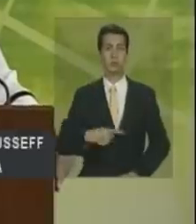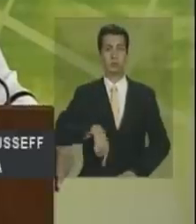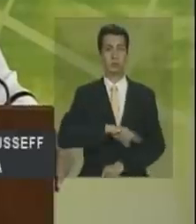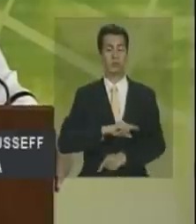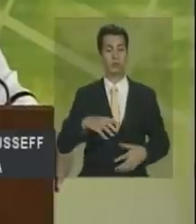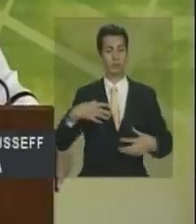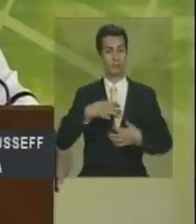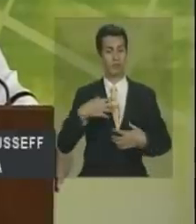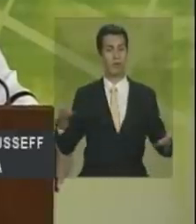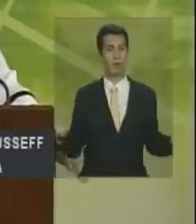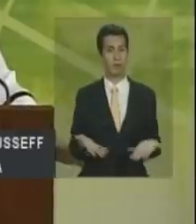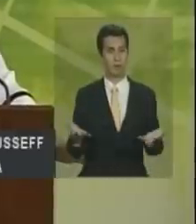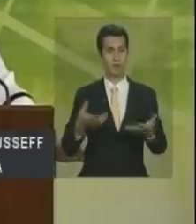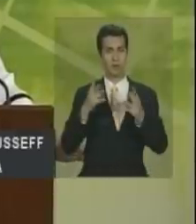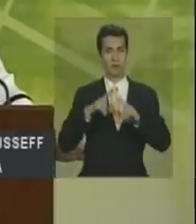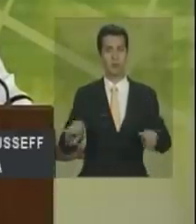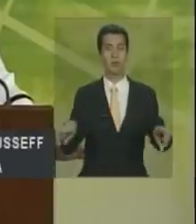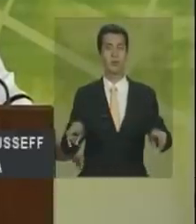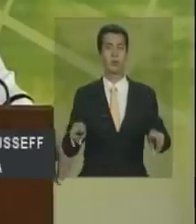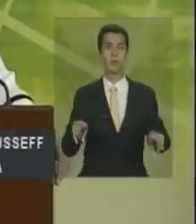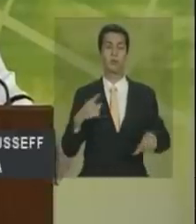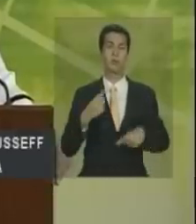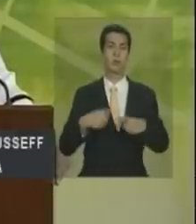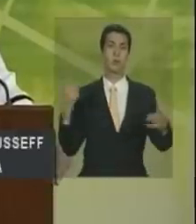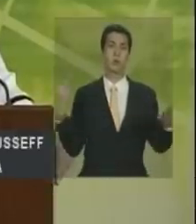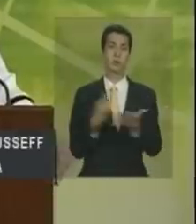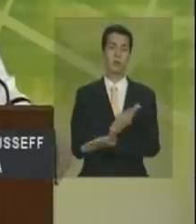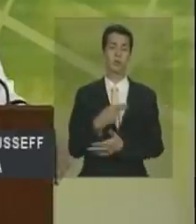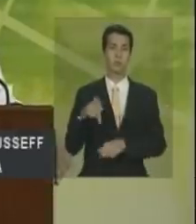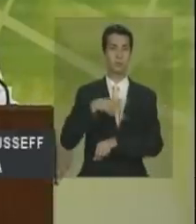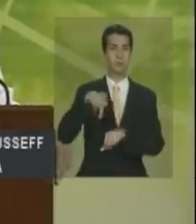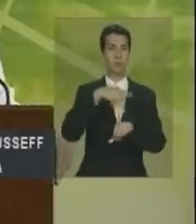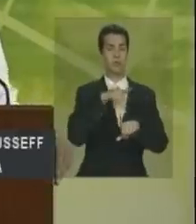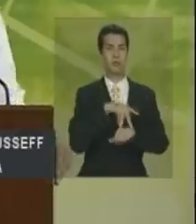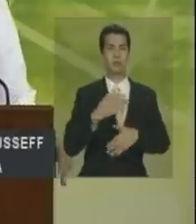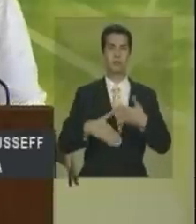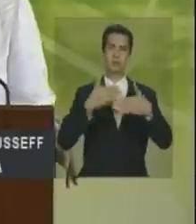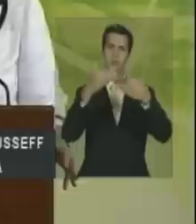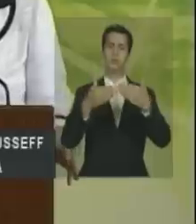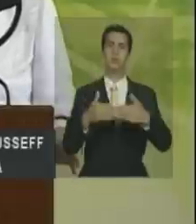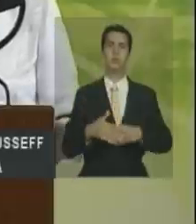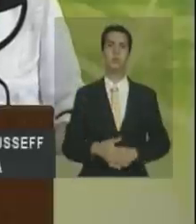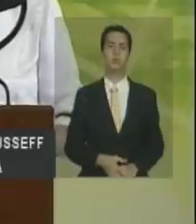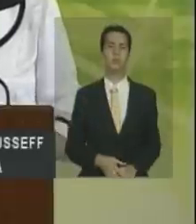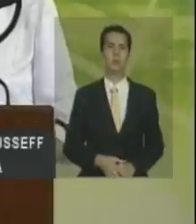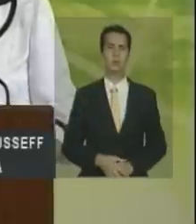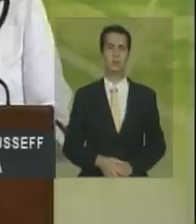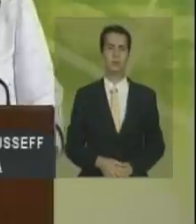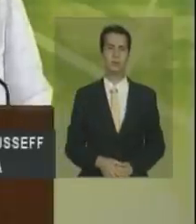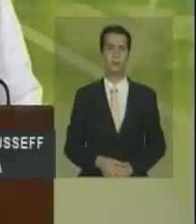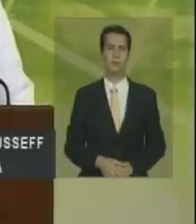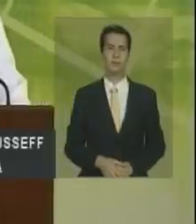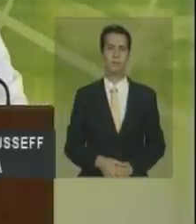vivenciamos ao olhar para o que está ocorrendo nos países desenvolvidos, onde